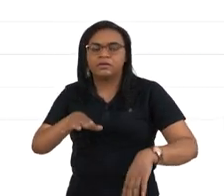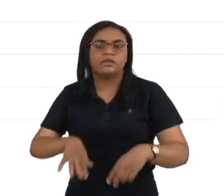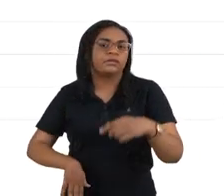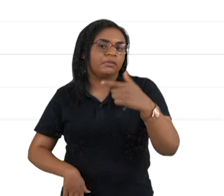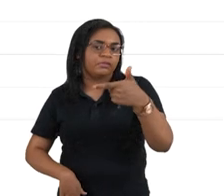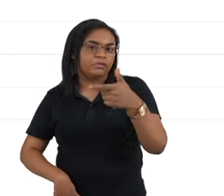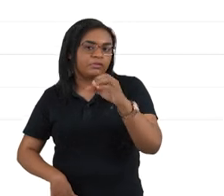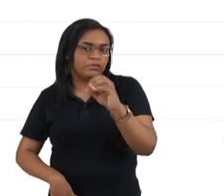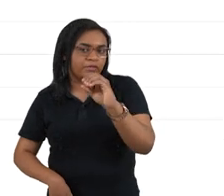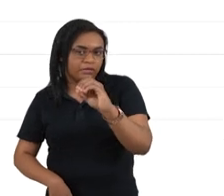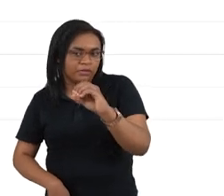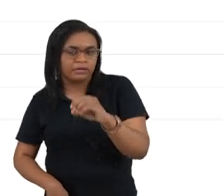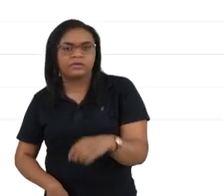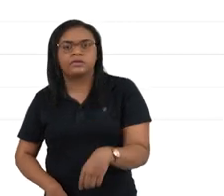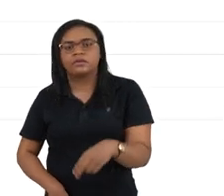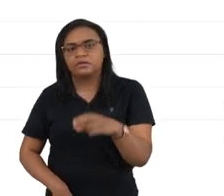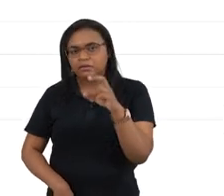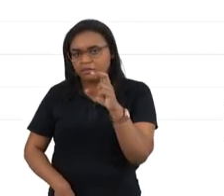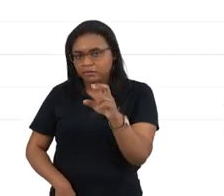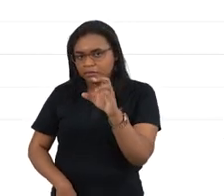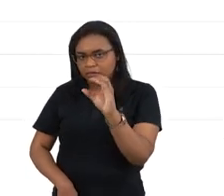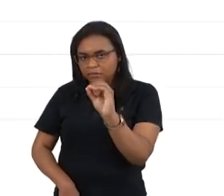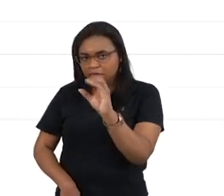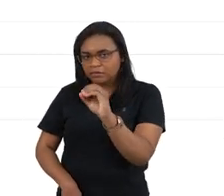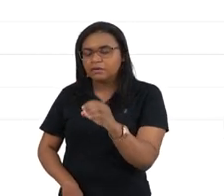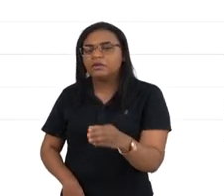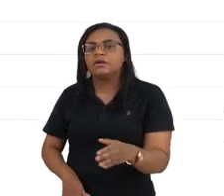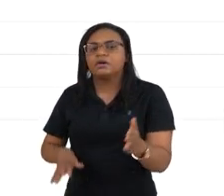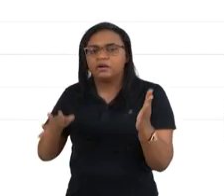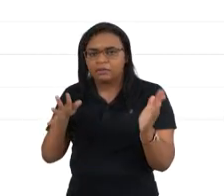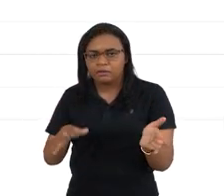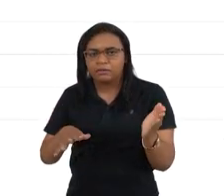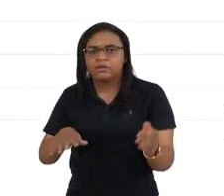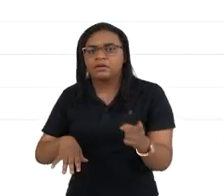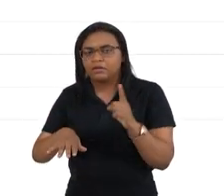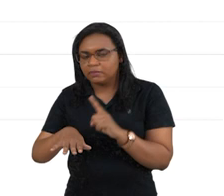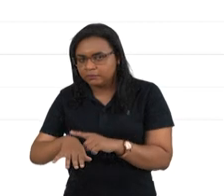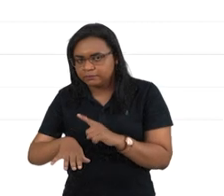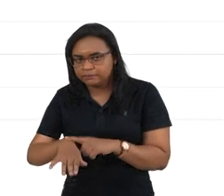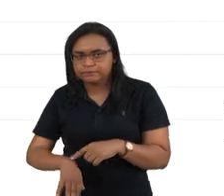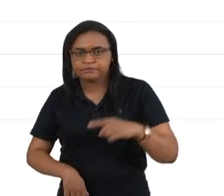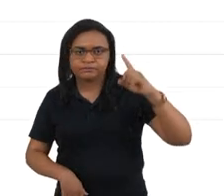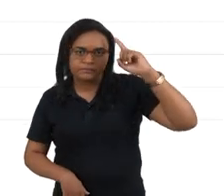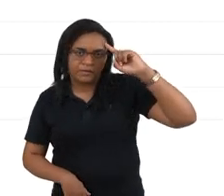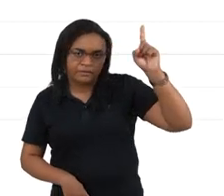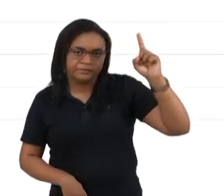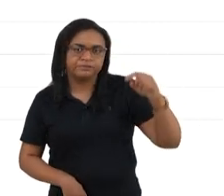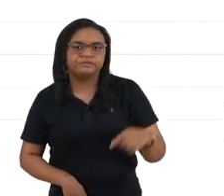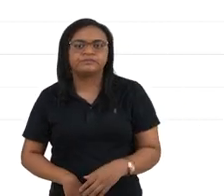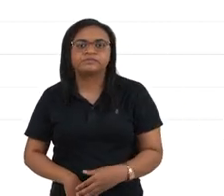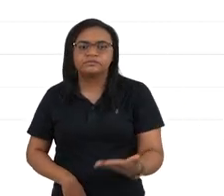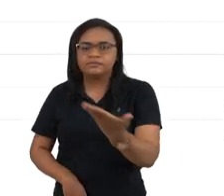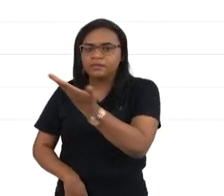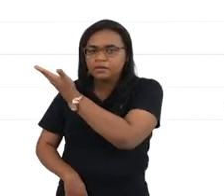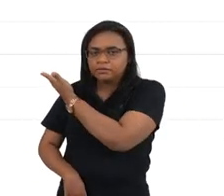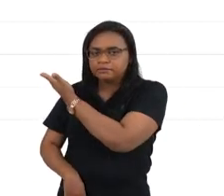500. Agora, vamos relacionar hora e dia. A hora está crescendo nesse sentido aqui. Agora